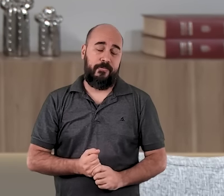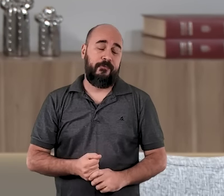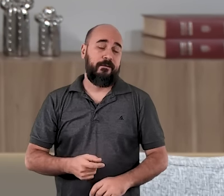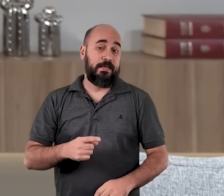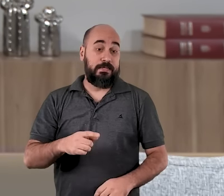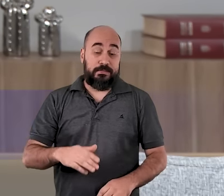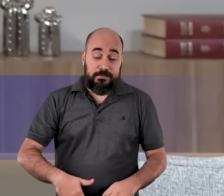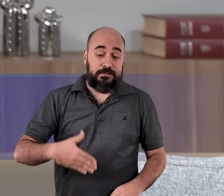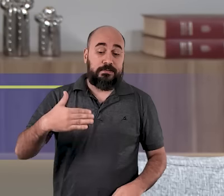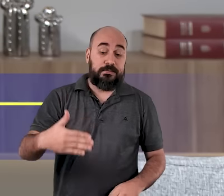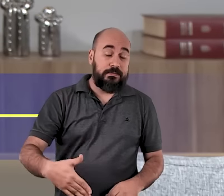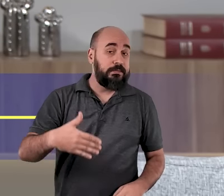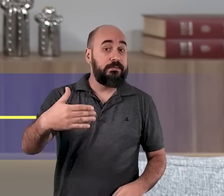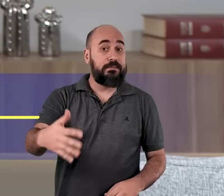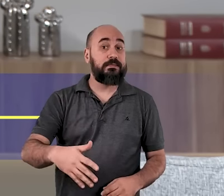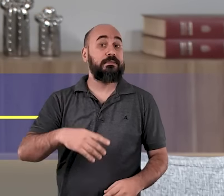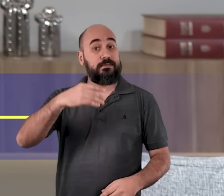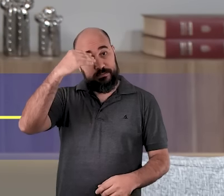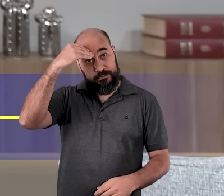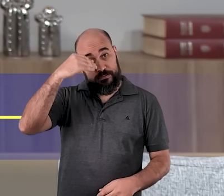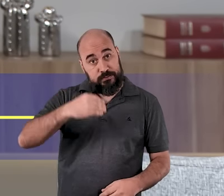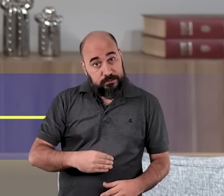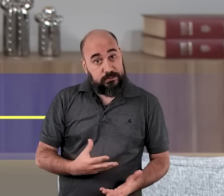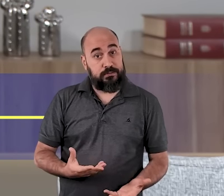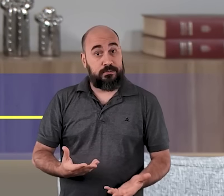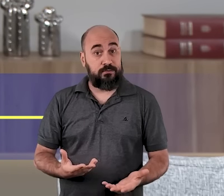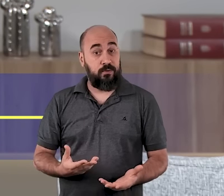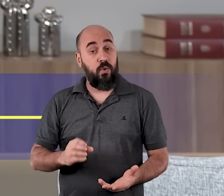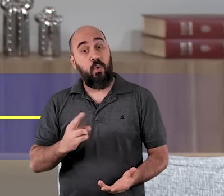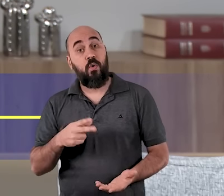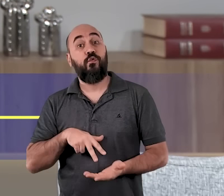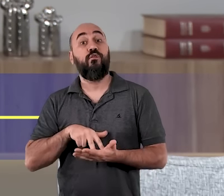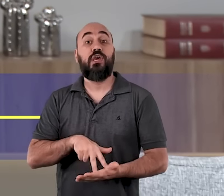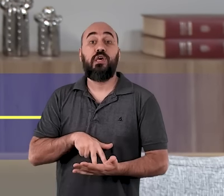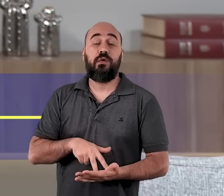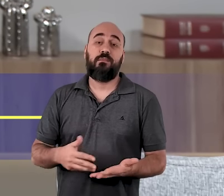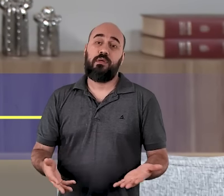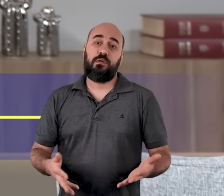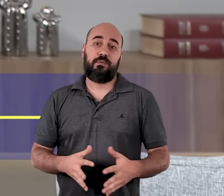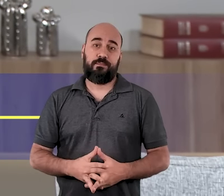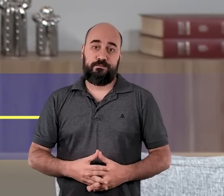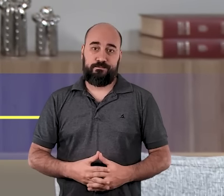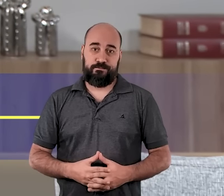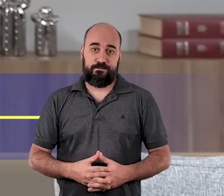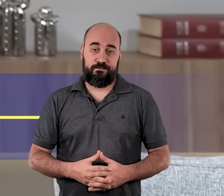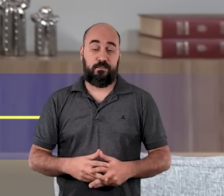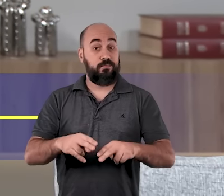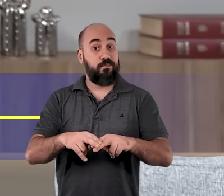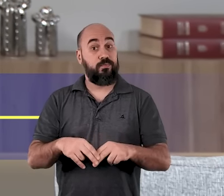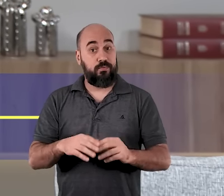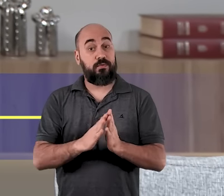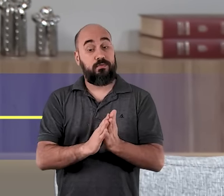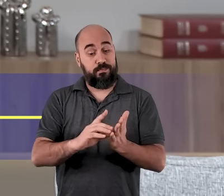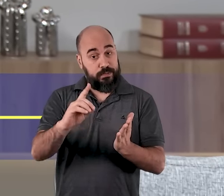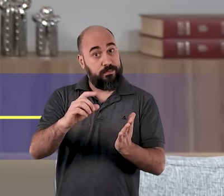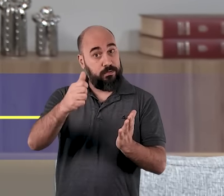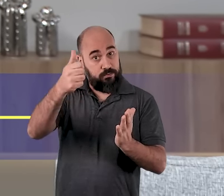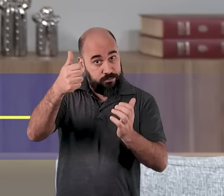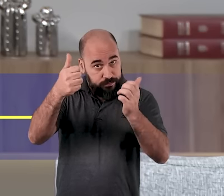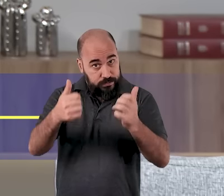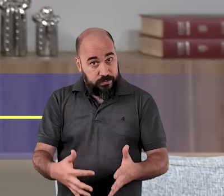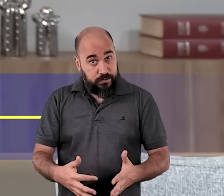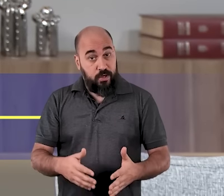ele vai ouvi-la menos e para mais longe de Deus vai. Por isso que a palavra de Deus diz assim: